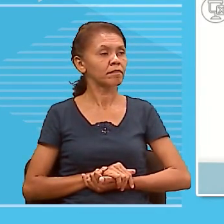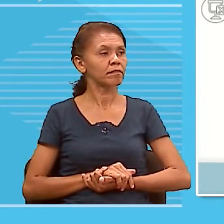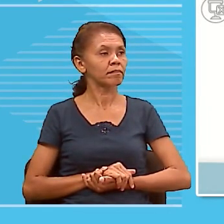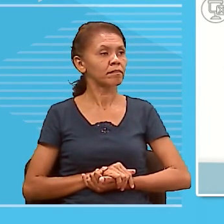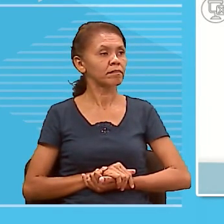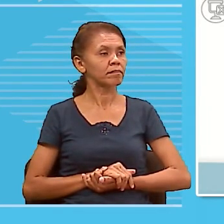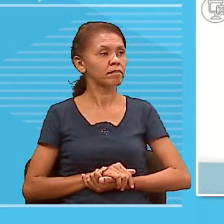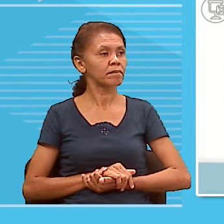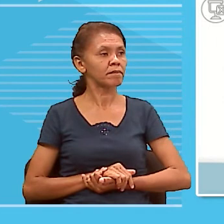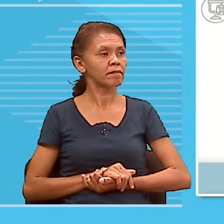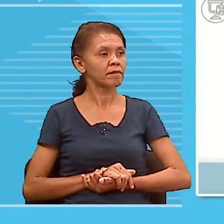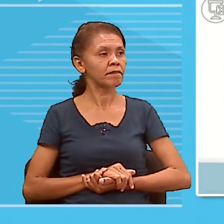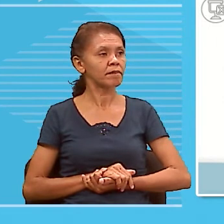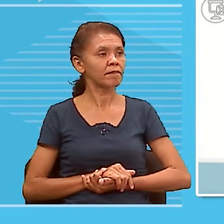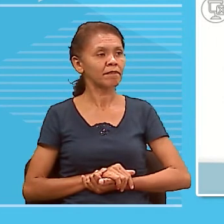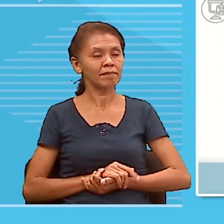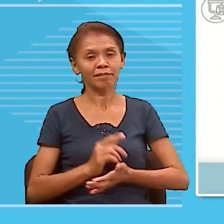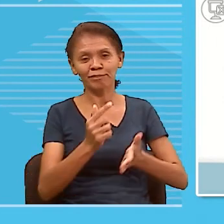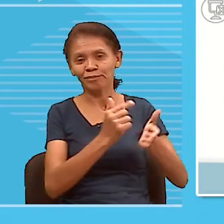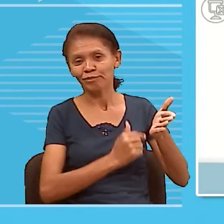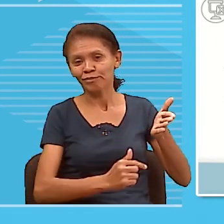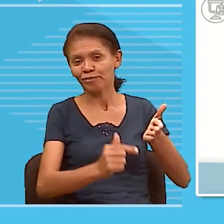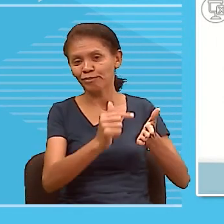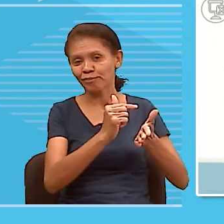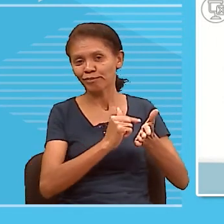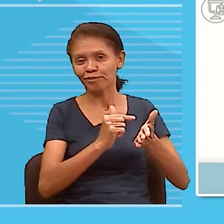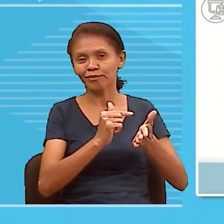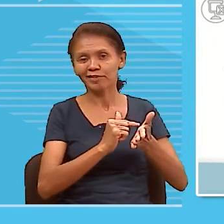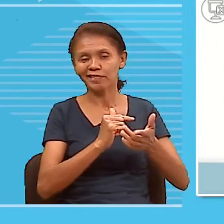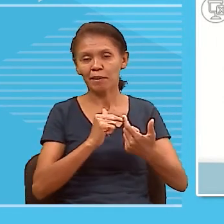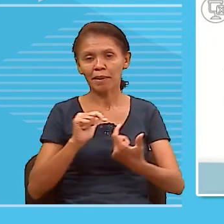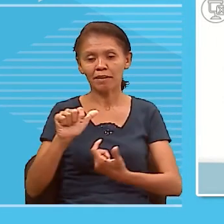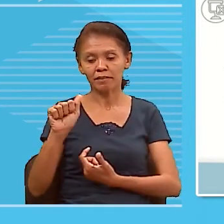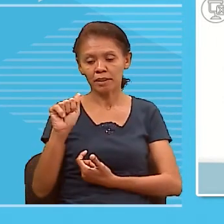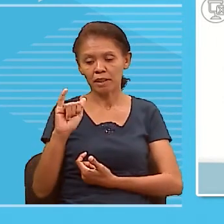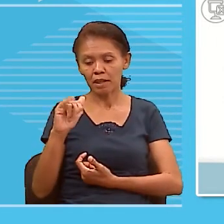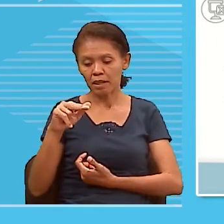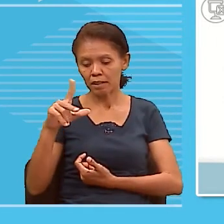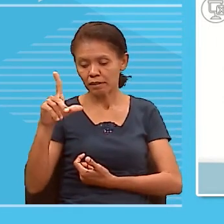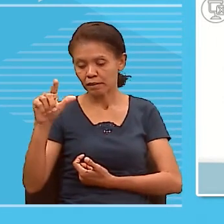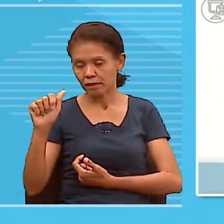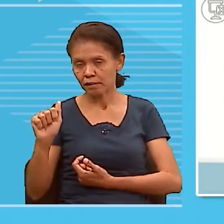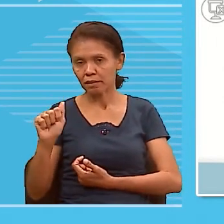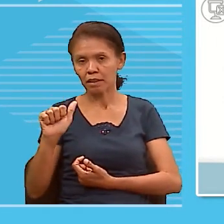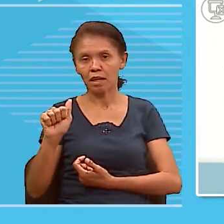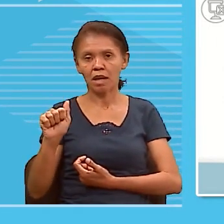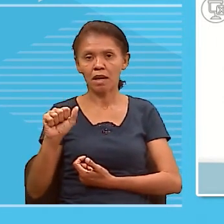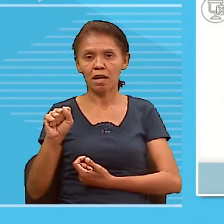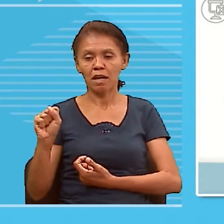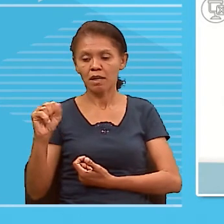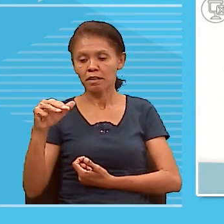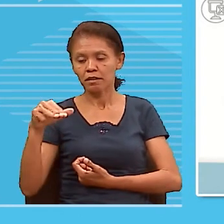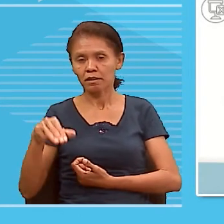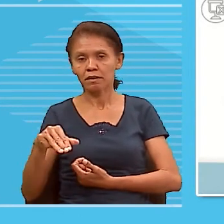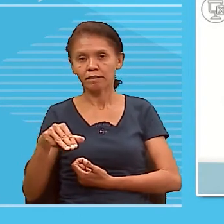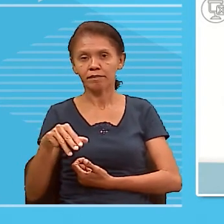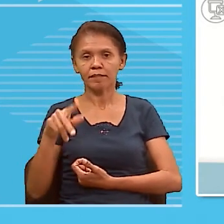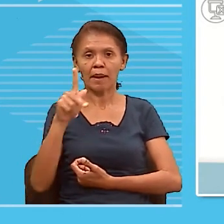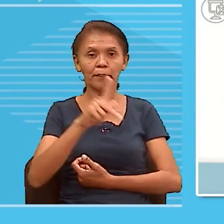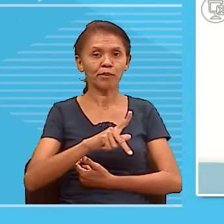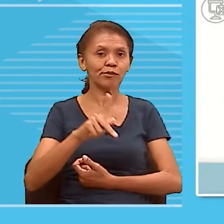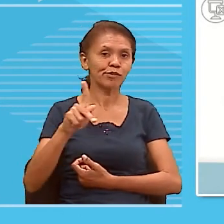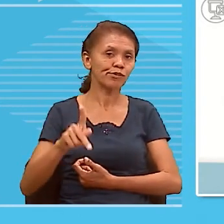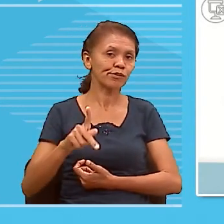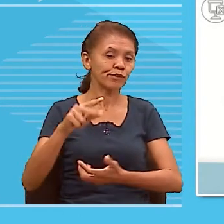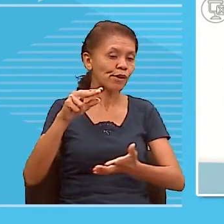Vamos ver aí né em 1986 a Gaúcha 10 Nunes que foi a primeira Negra